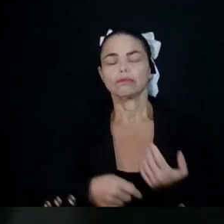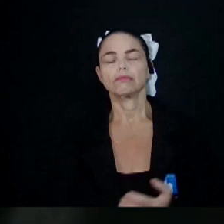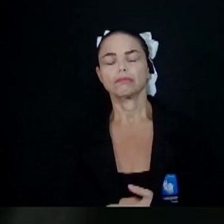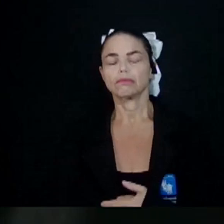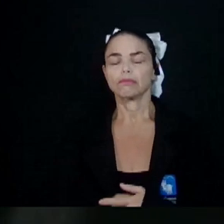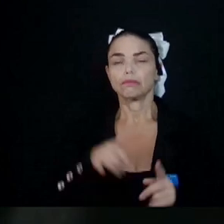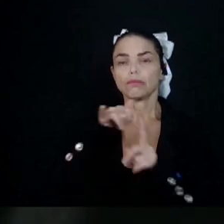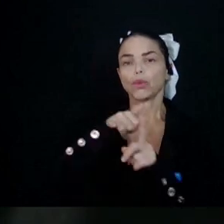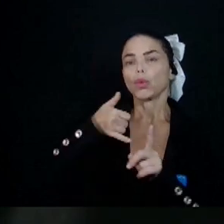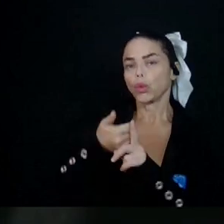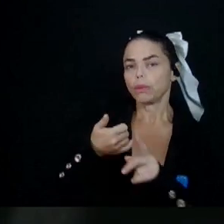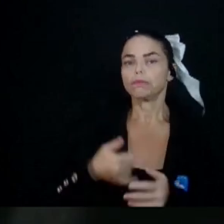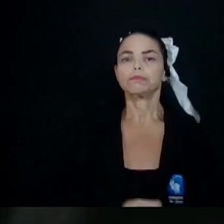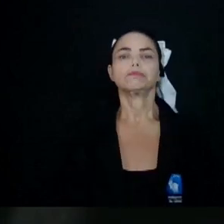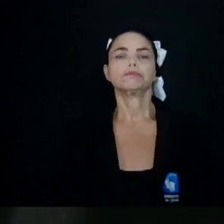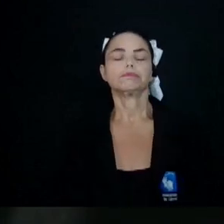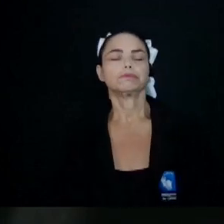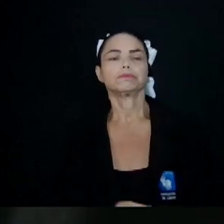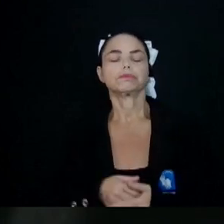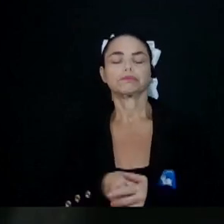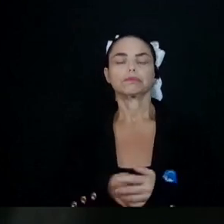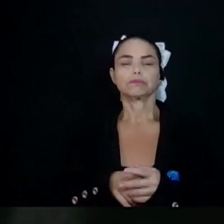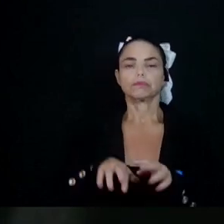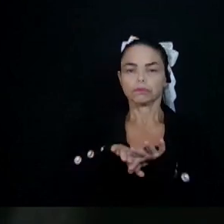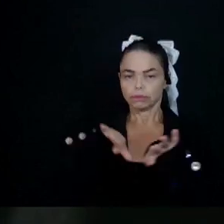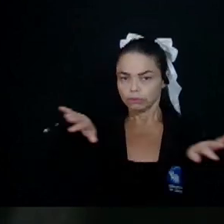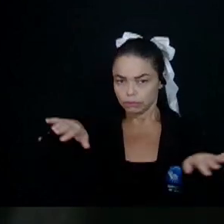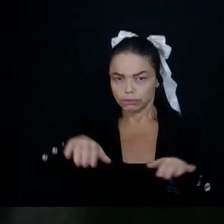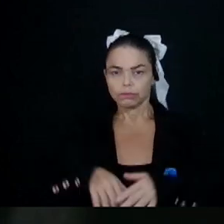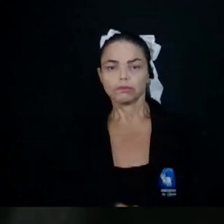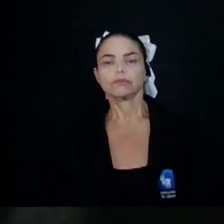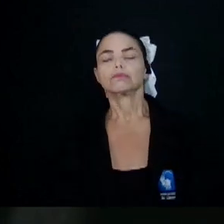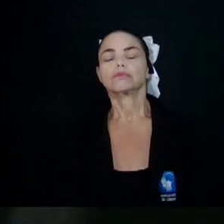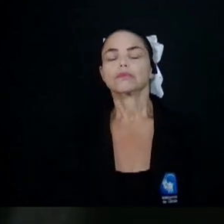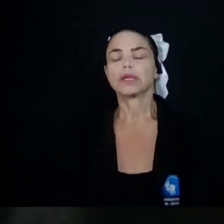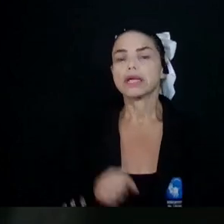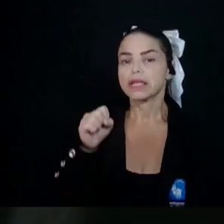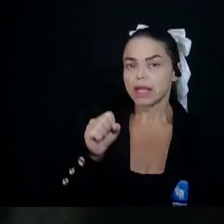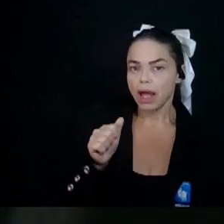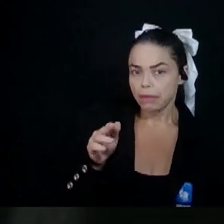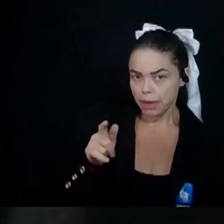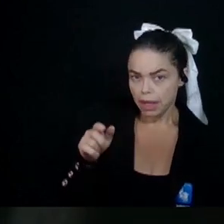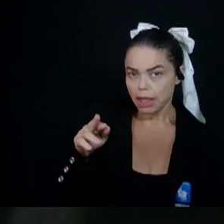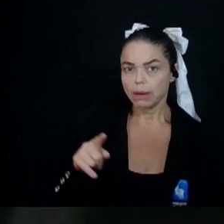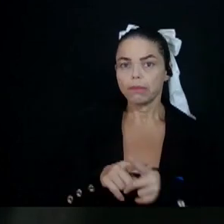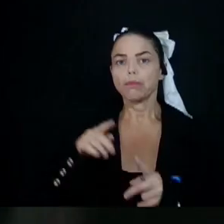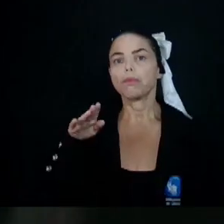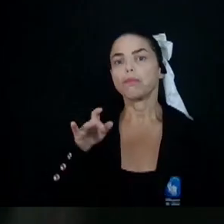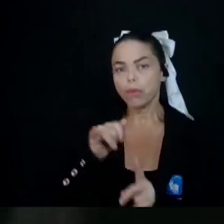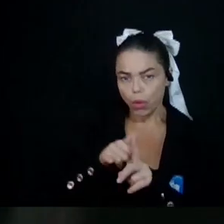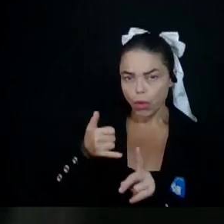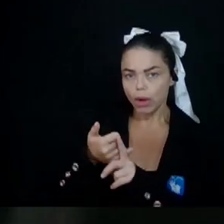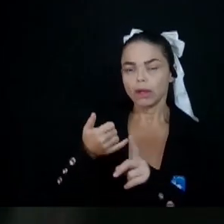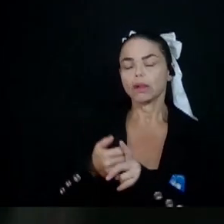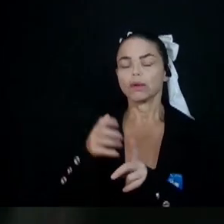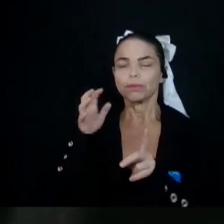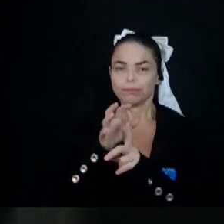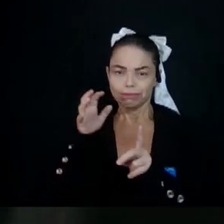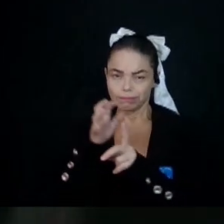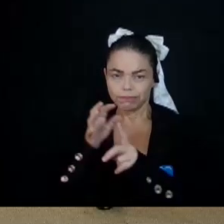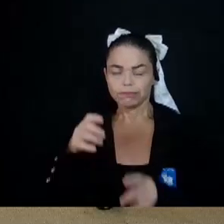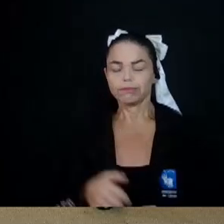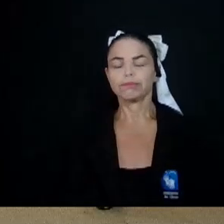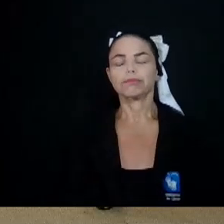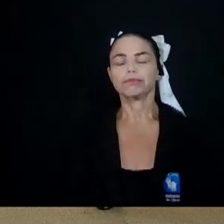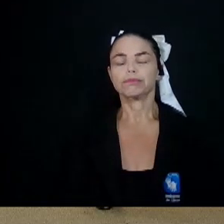a diferença de um para o outro na questão da reação mesmo, né, do psicológico?